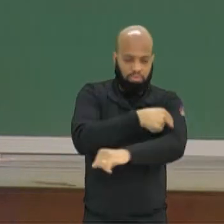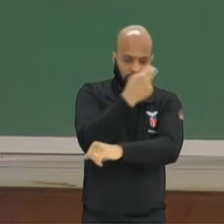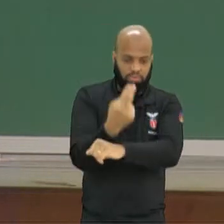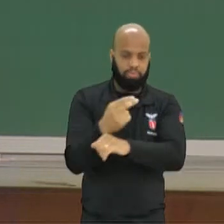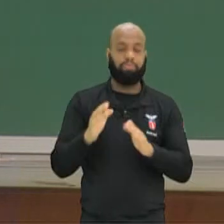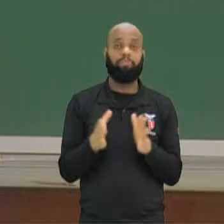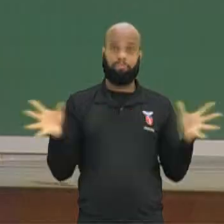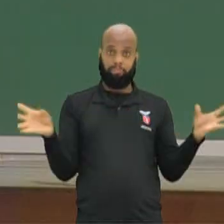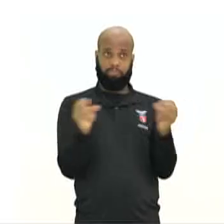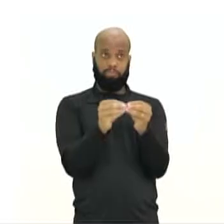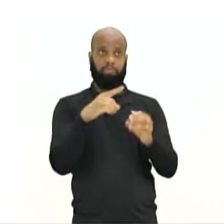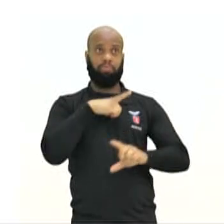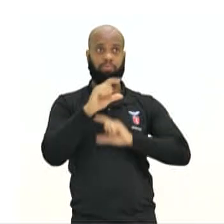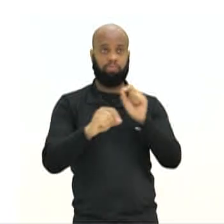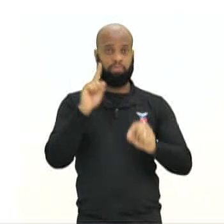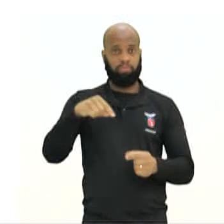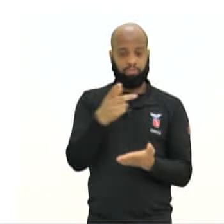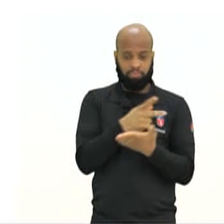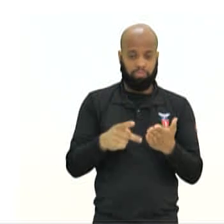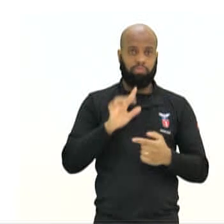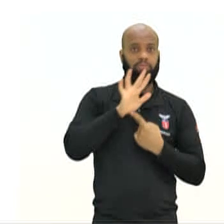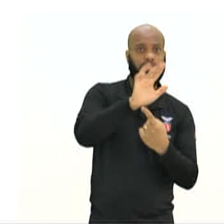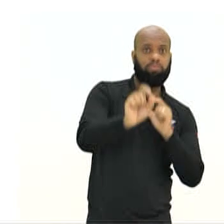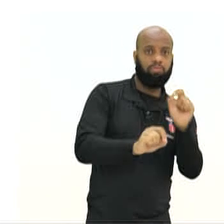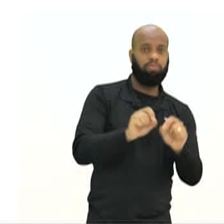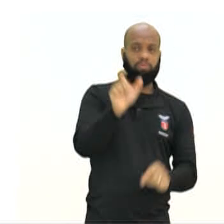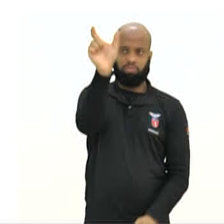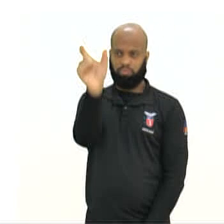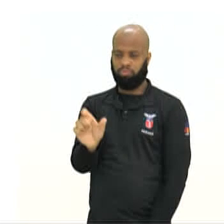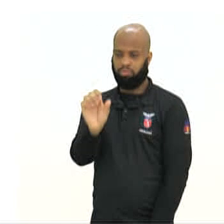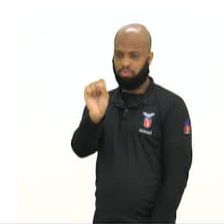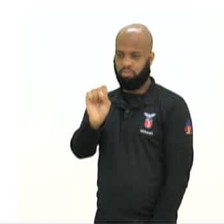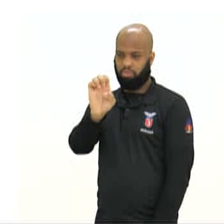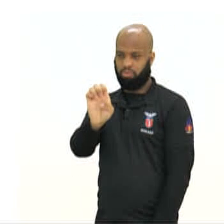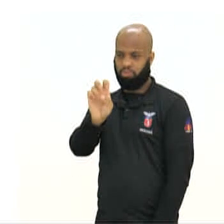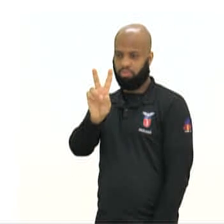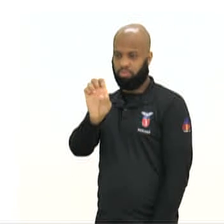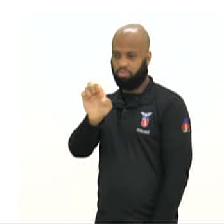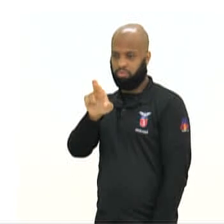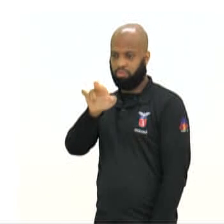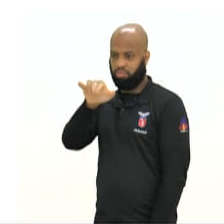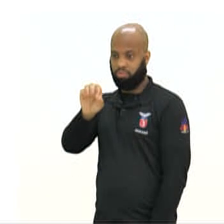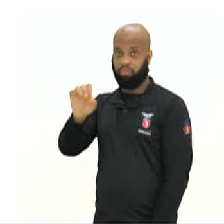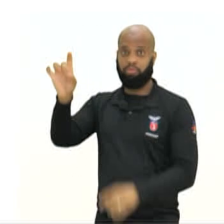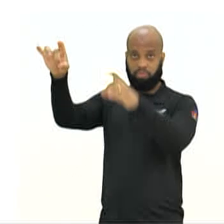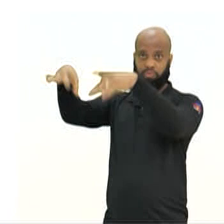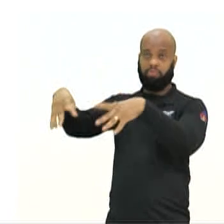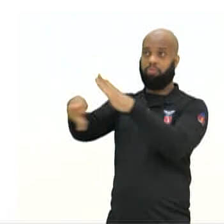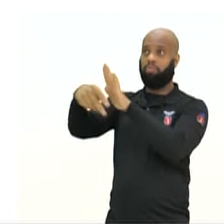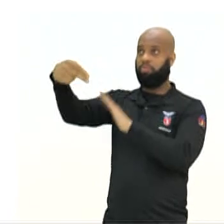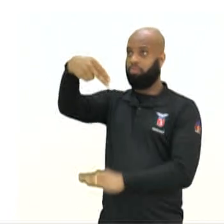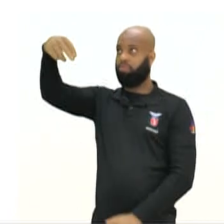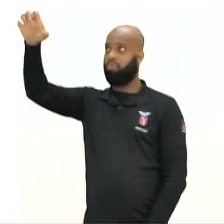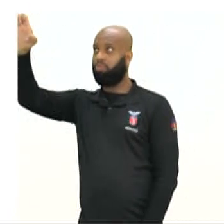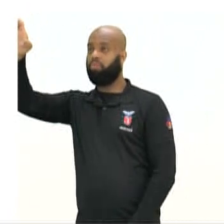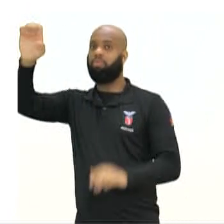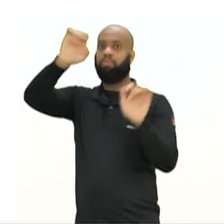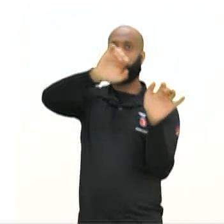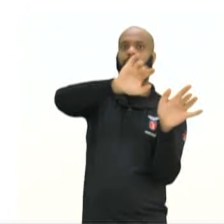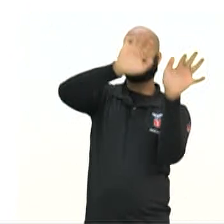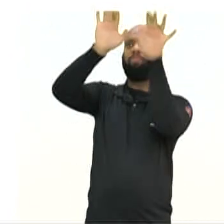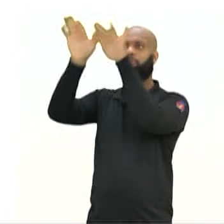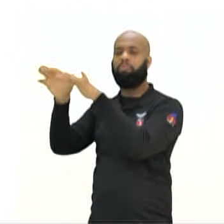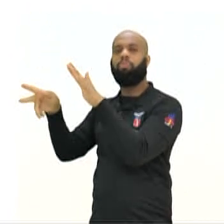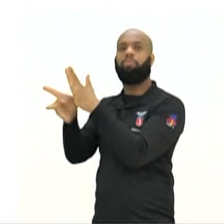O enredo. O poema narrativo retrata a trajetória de Severino, certo? Que deixa o sertão nordestino em direção ao litoral,